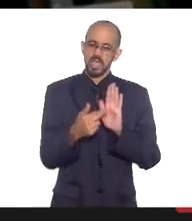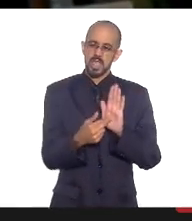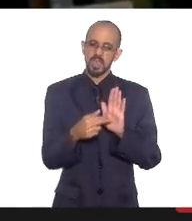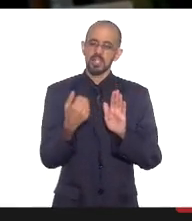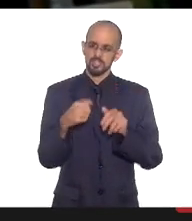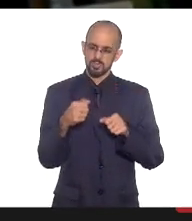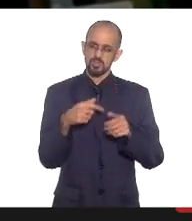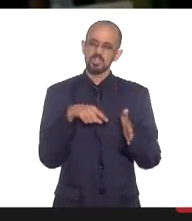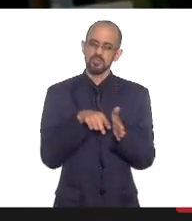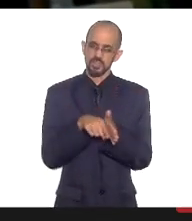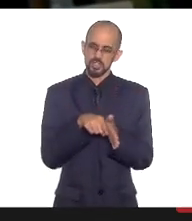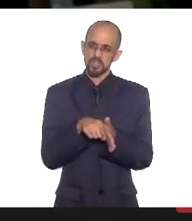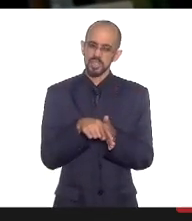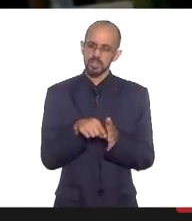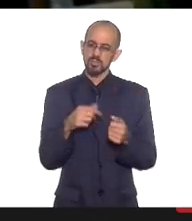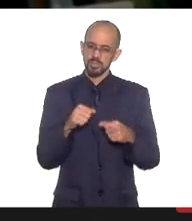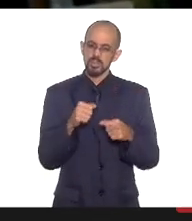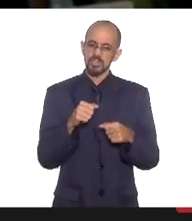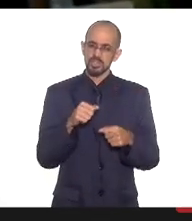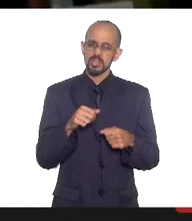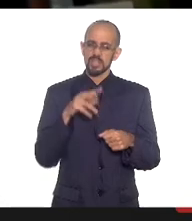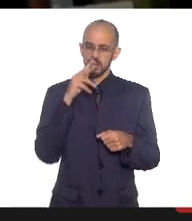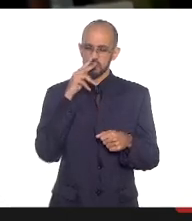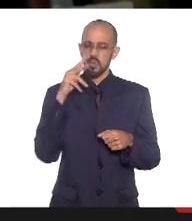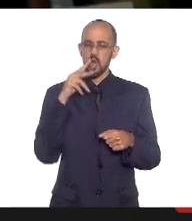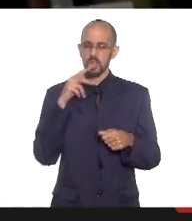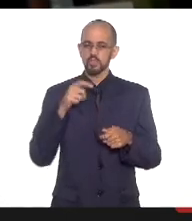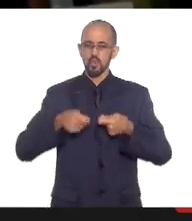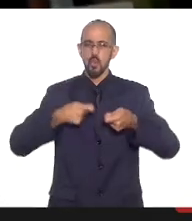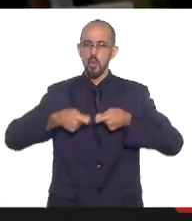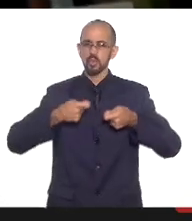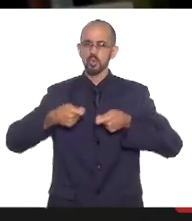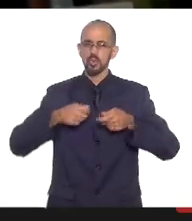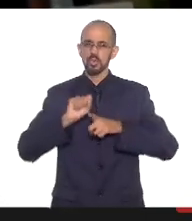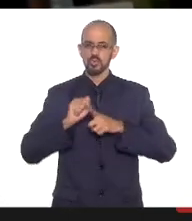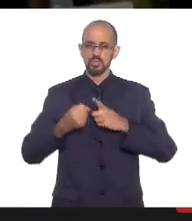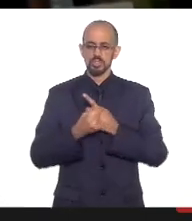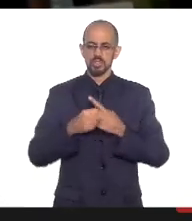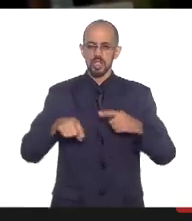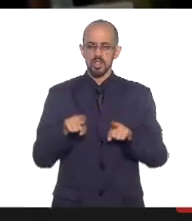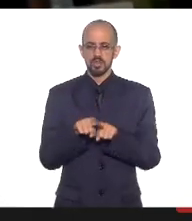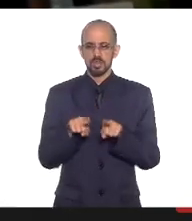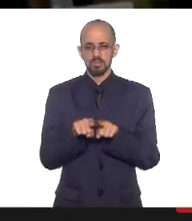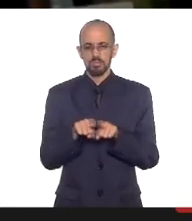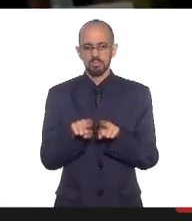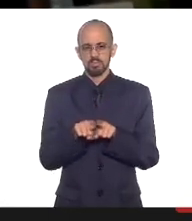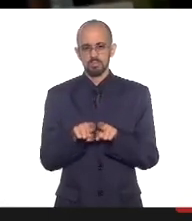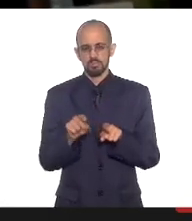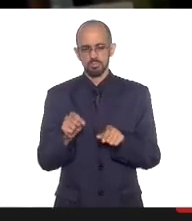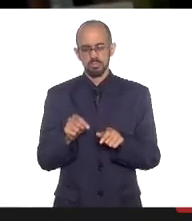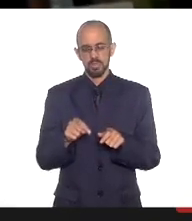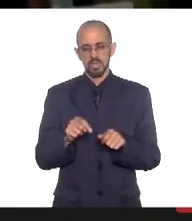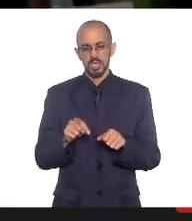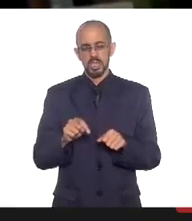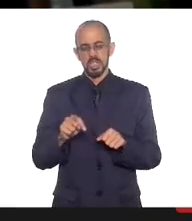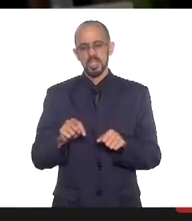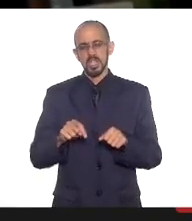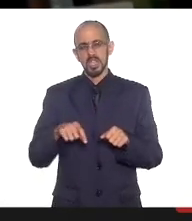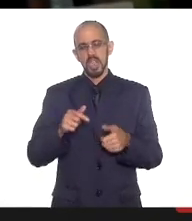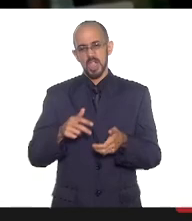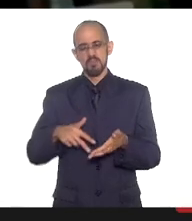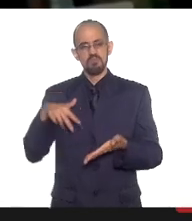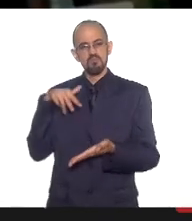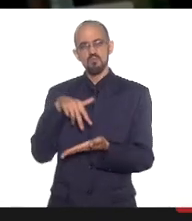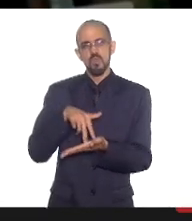investigar E para isso a gente precisa fortalecer assim o controle social fortalecer realmente conseguisse Paes de Sá eu fui lá e já